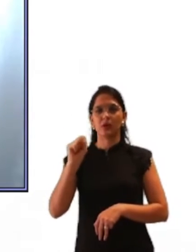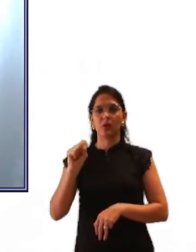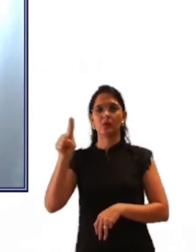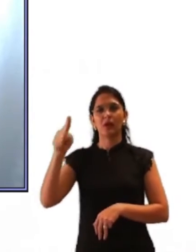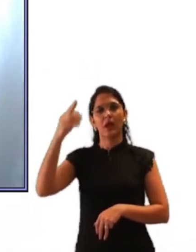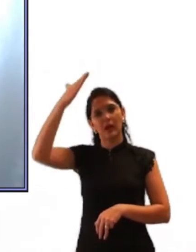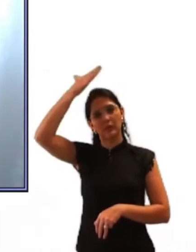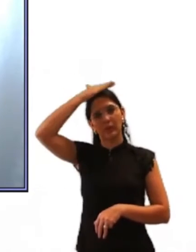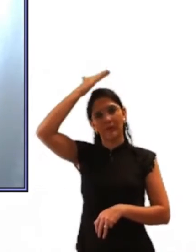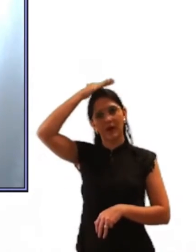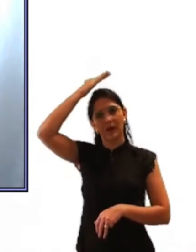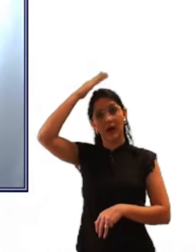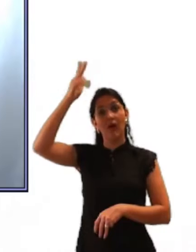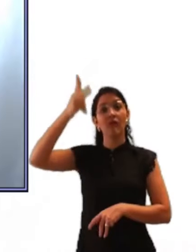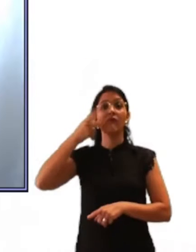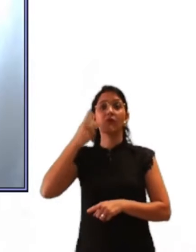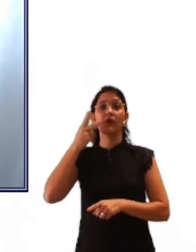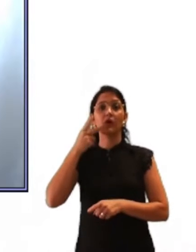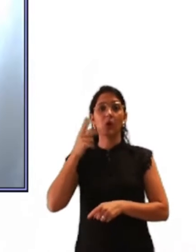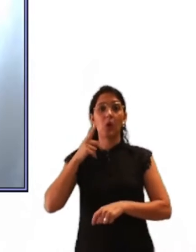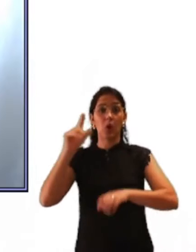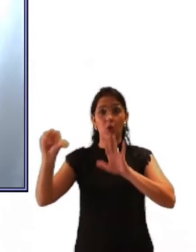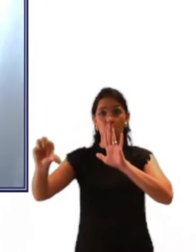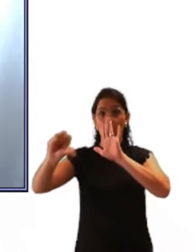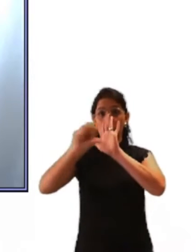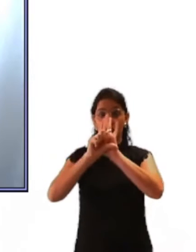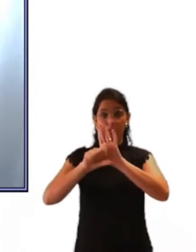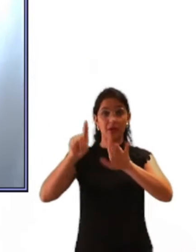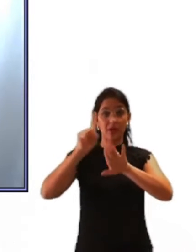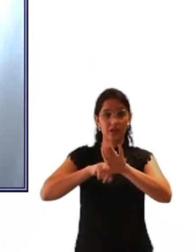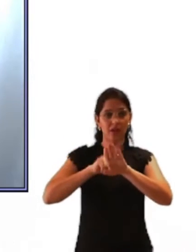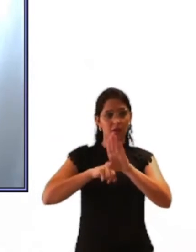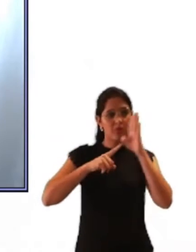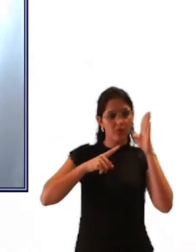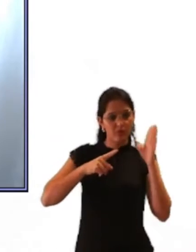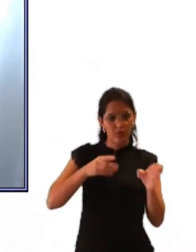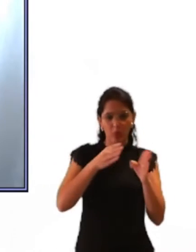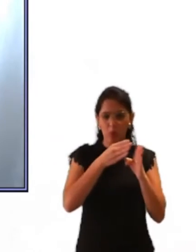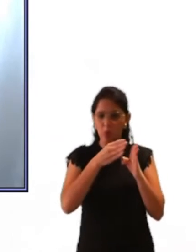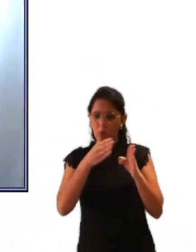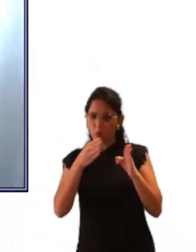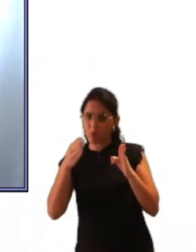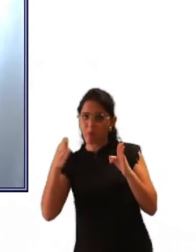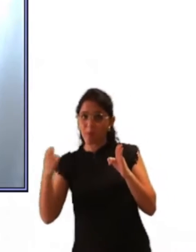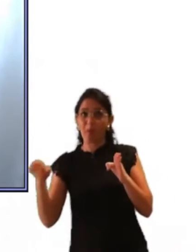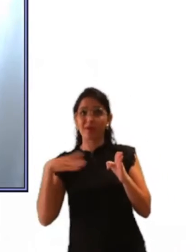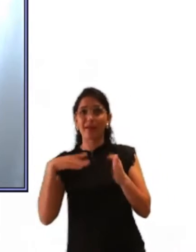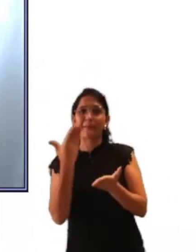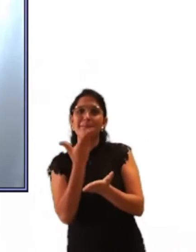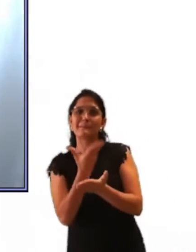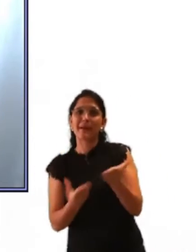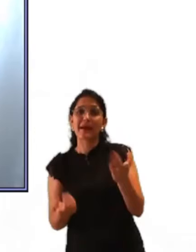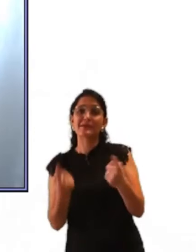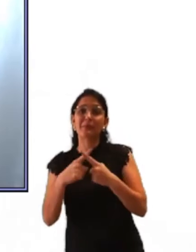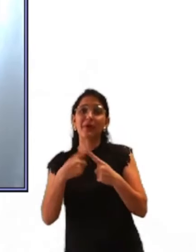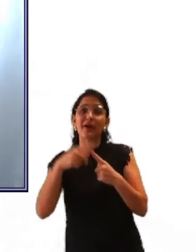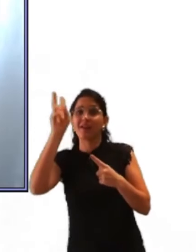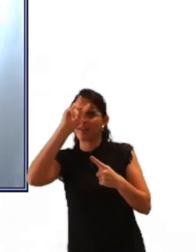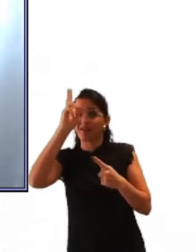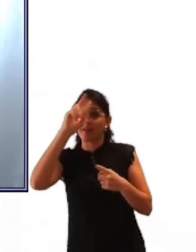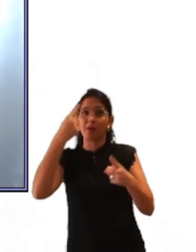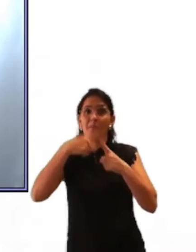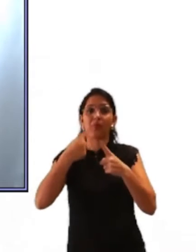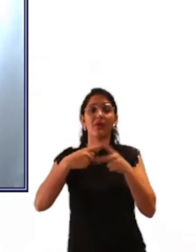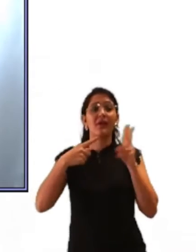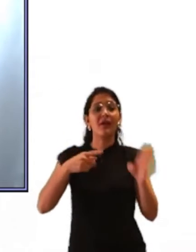transcurso de longo tempo desde a data do crime produz prejuízo à sua reconstrução histórica, dada a natural incapacidade da